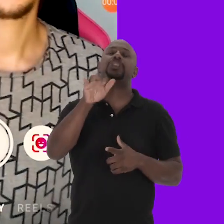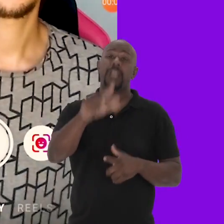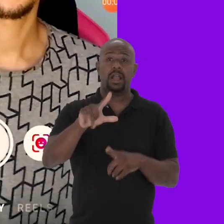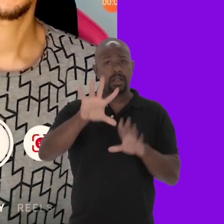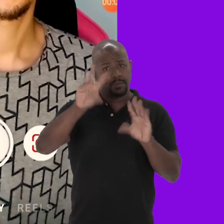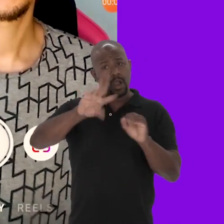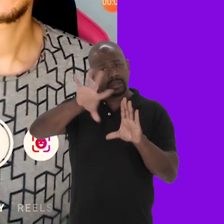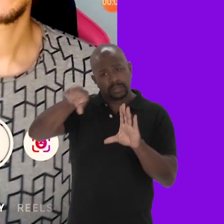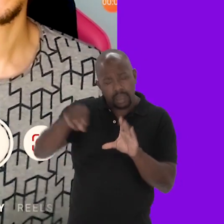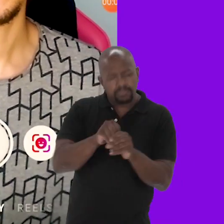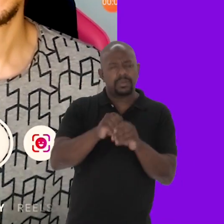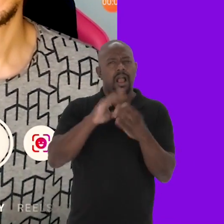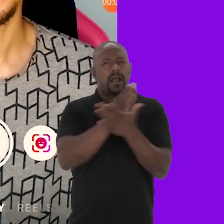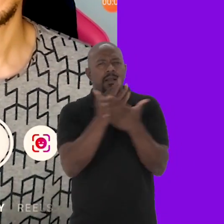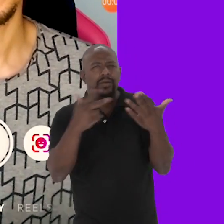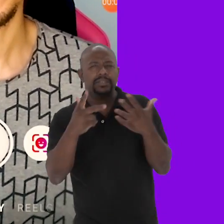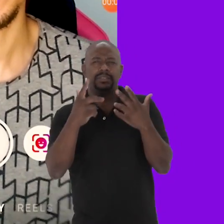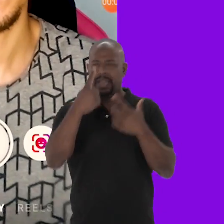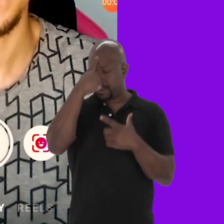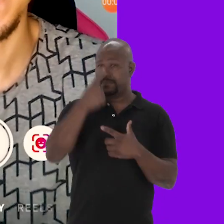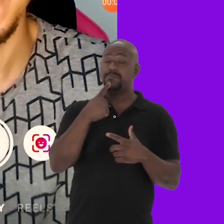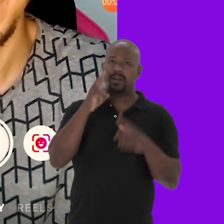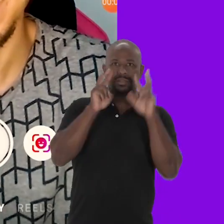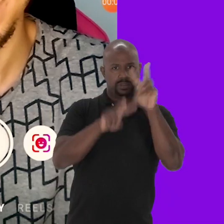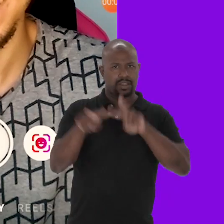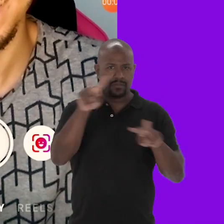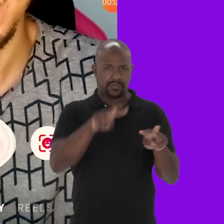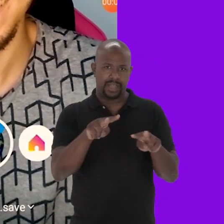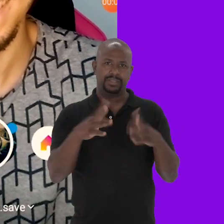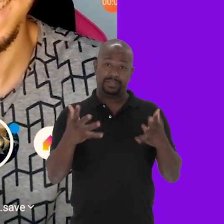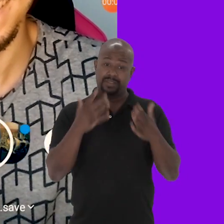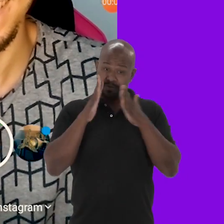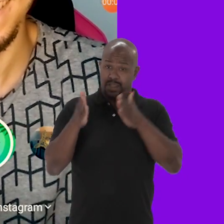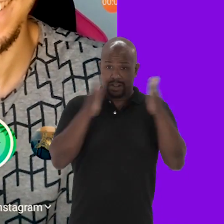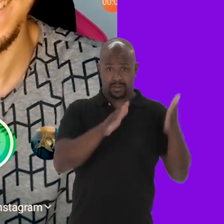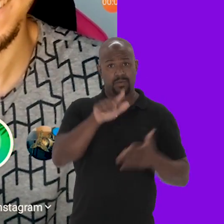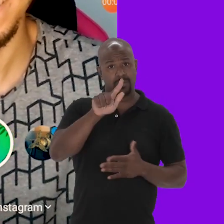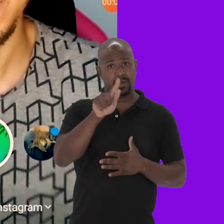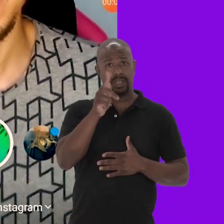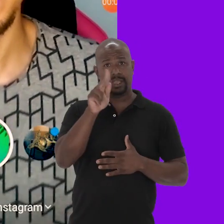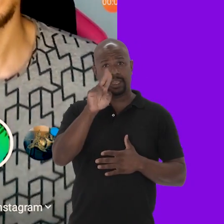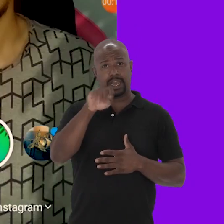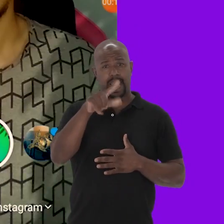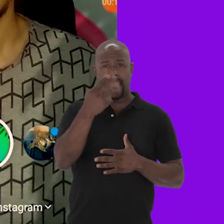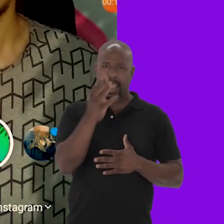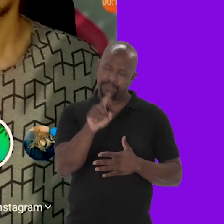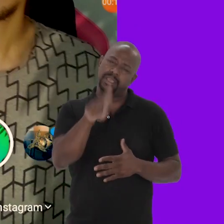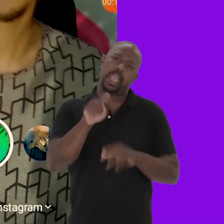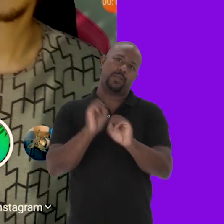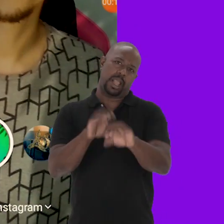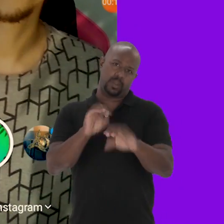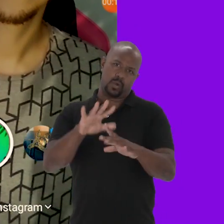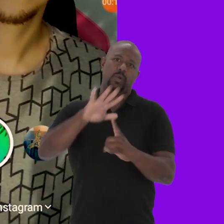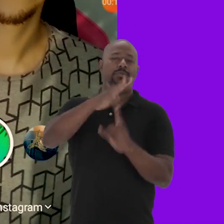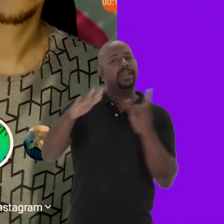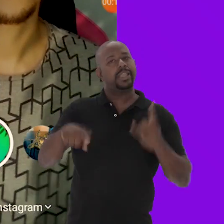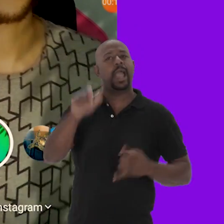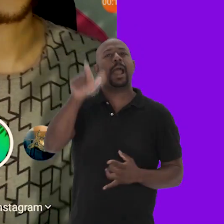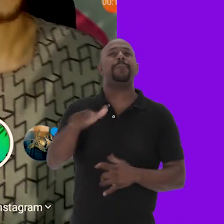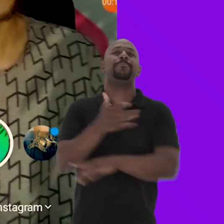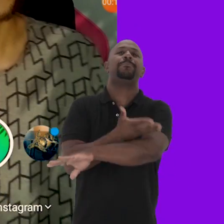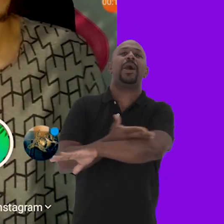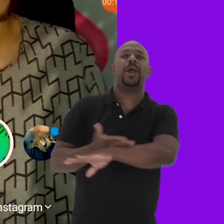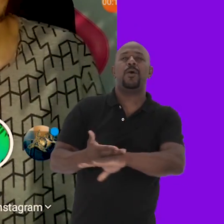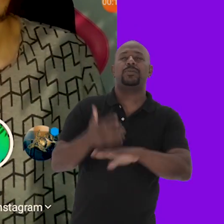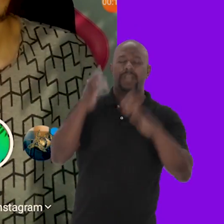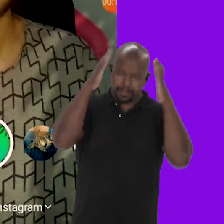podem inserir elementos na imagem. Um jovem assim. Como vocês estão vendo aqui do lado, Guilherme, educador do Museu de Arte do Rio, que é um rapaz branco,